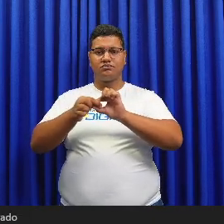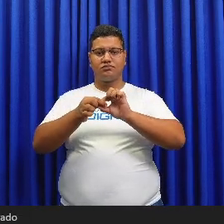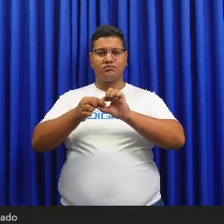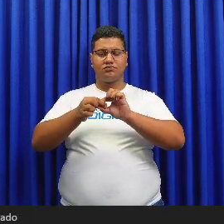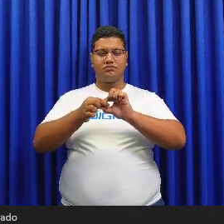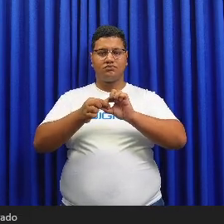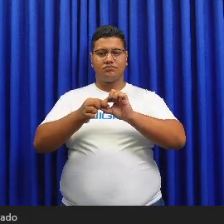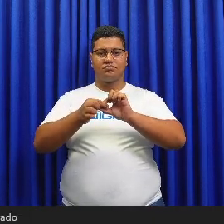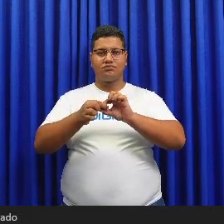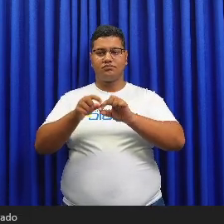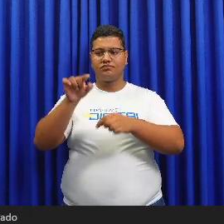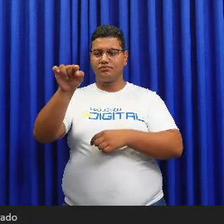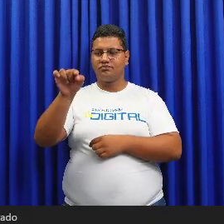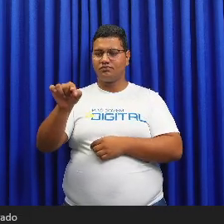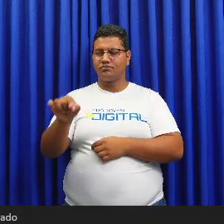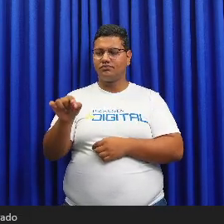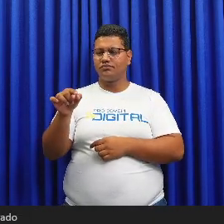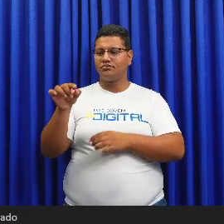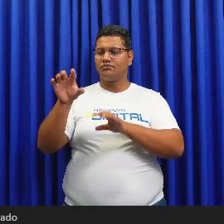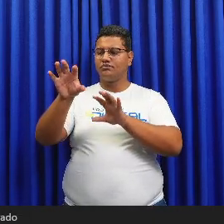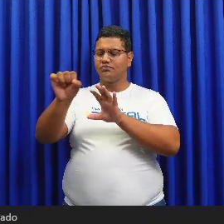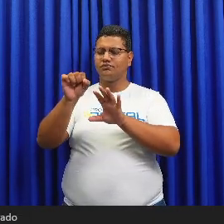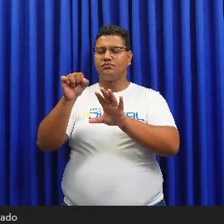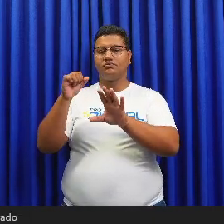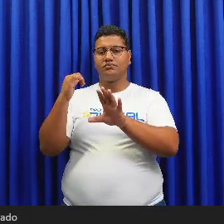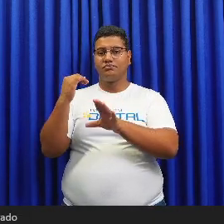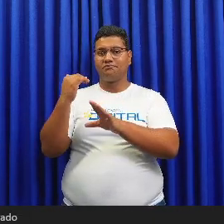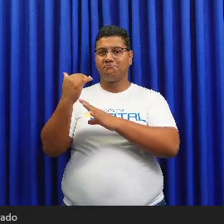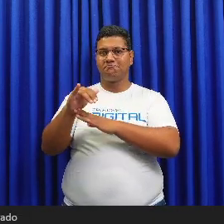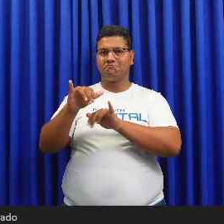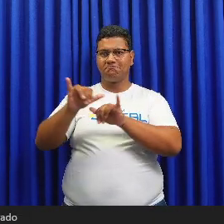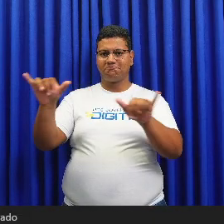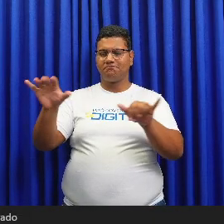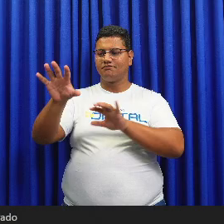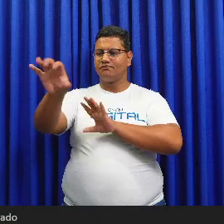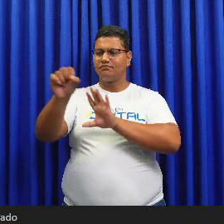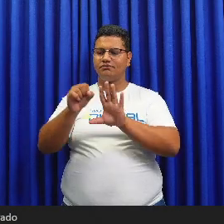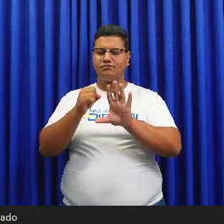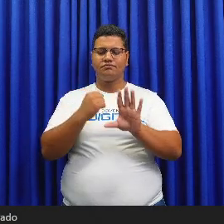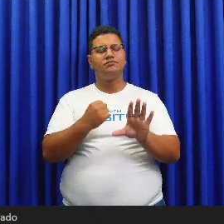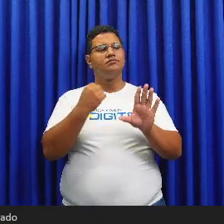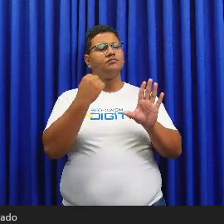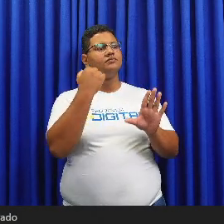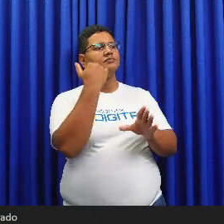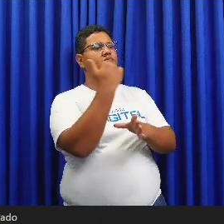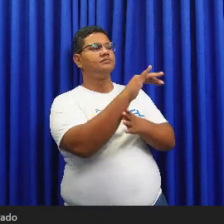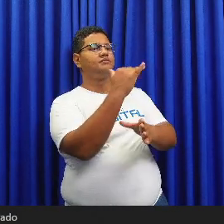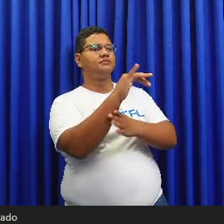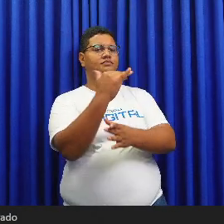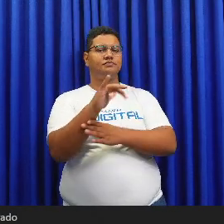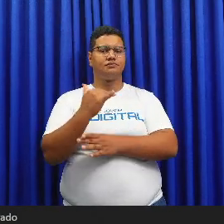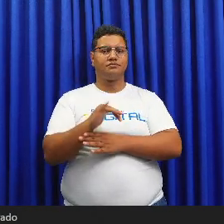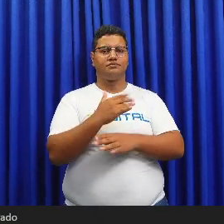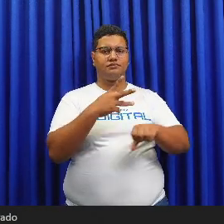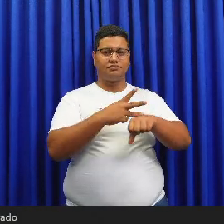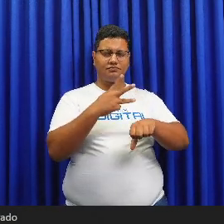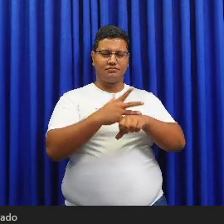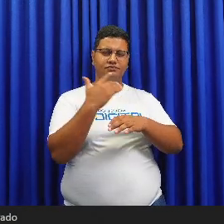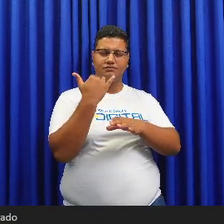pontinhos, compartilhar, você vai poder copiar este link, e aí você vai lá no